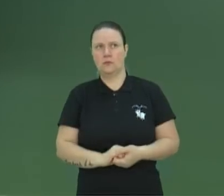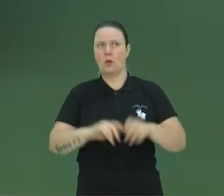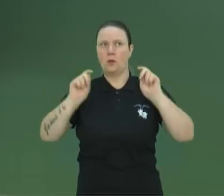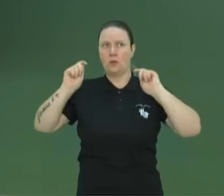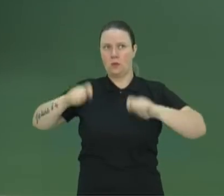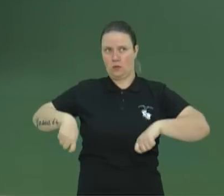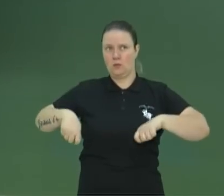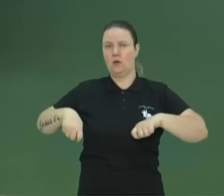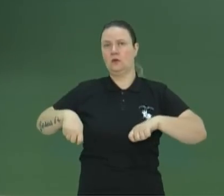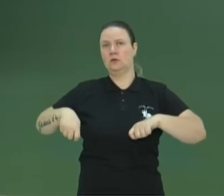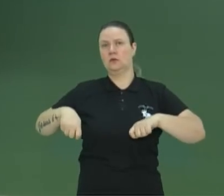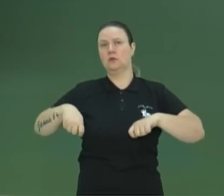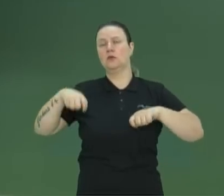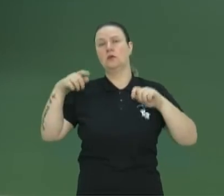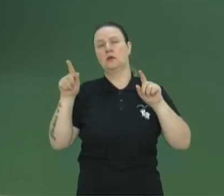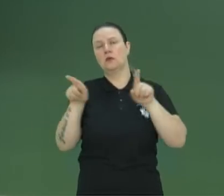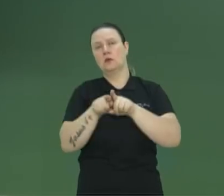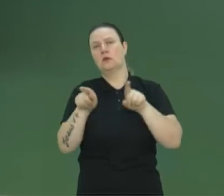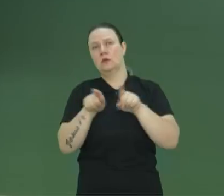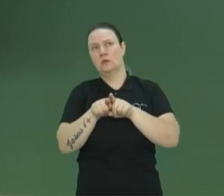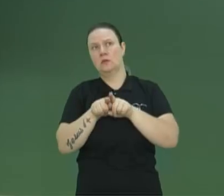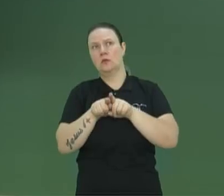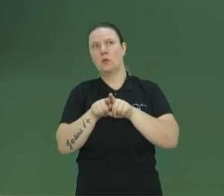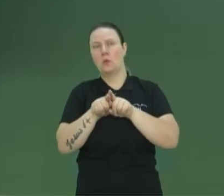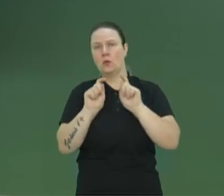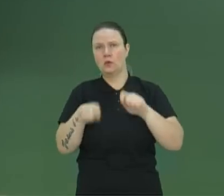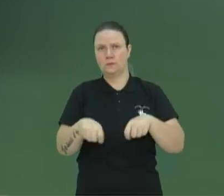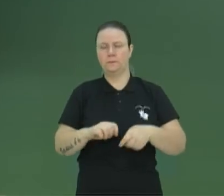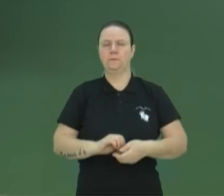dizer que é uma matriz quadrada de ordem 2, tudo bem?